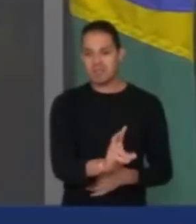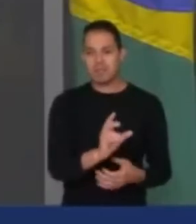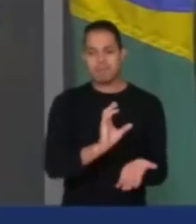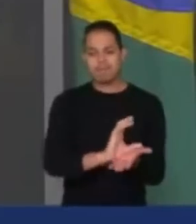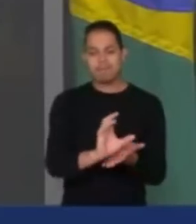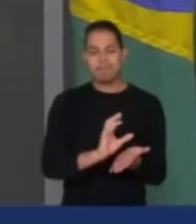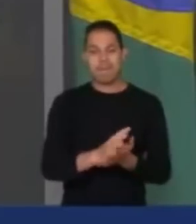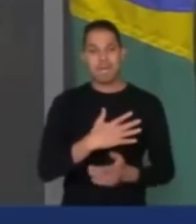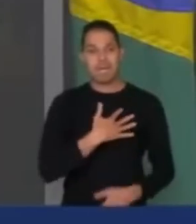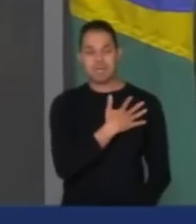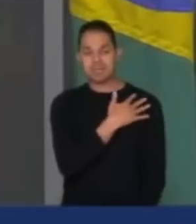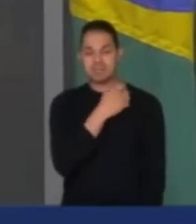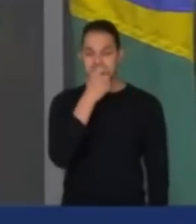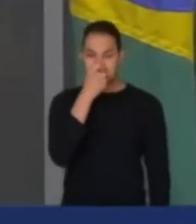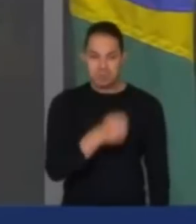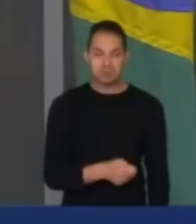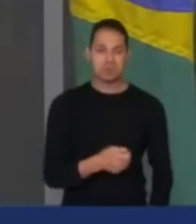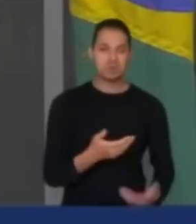ditadura